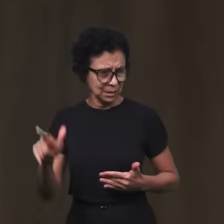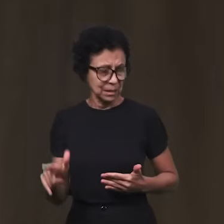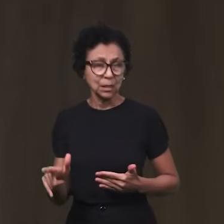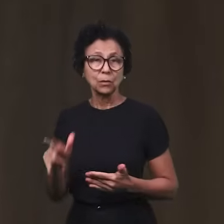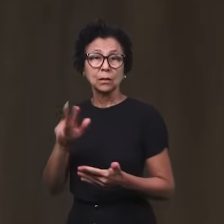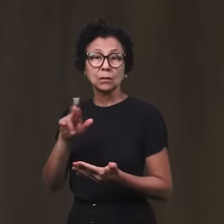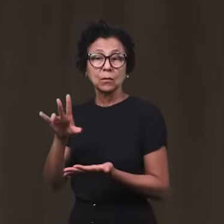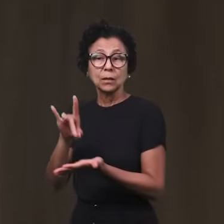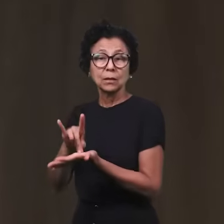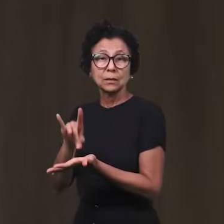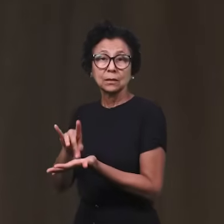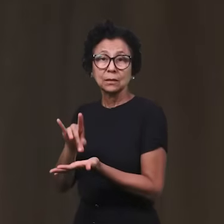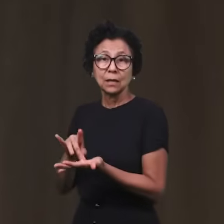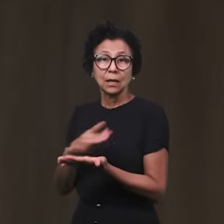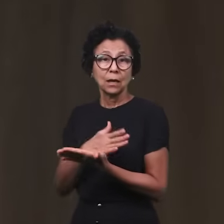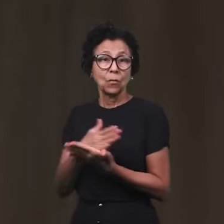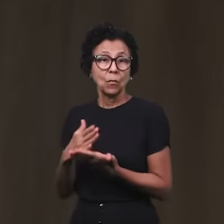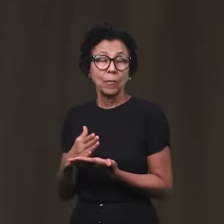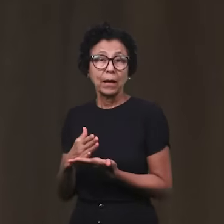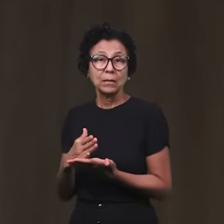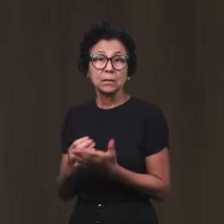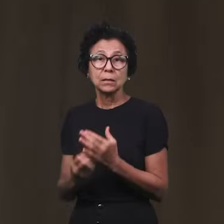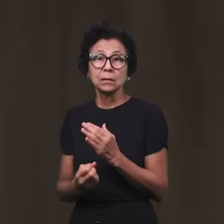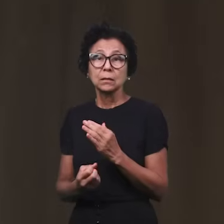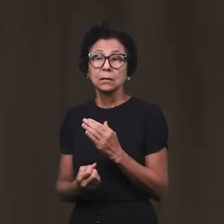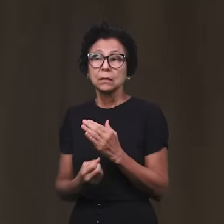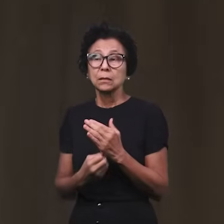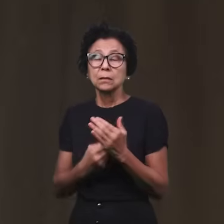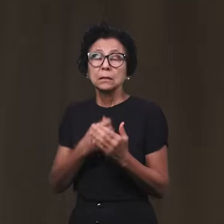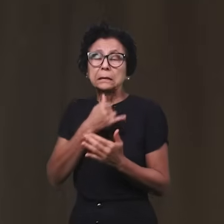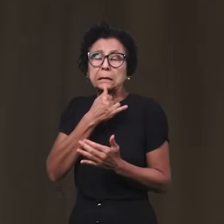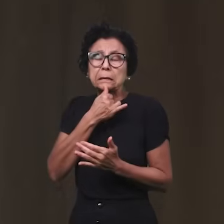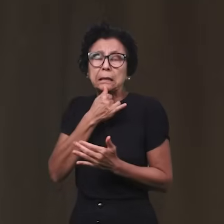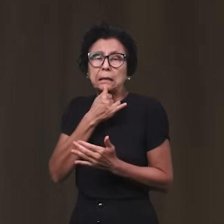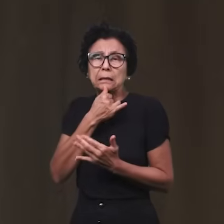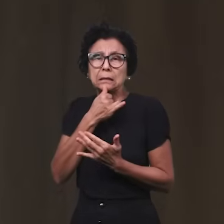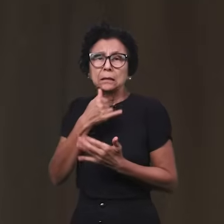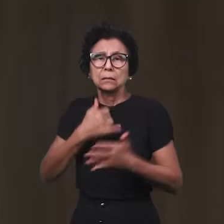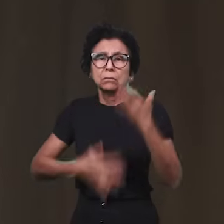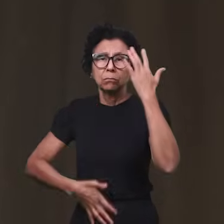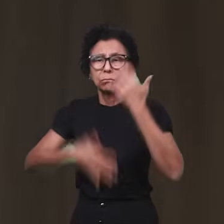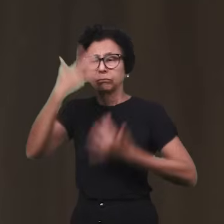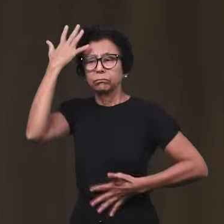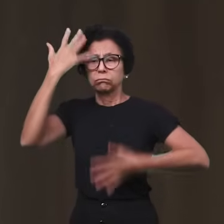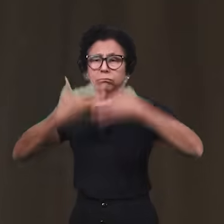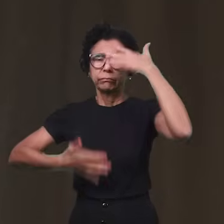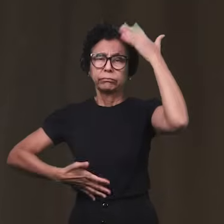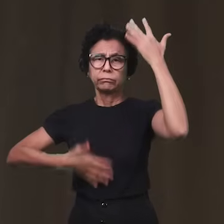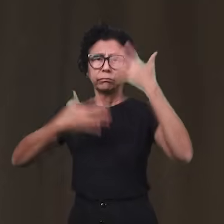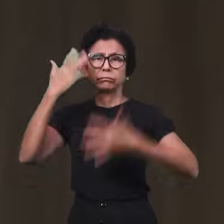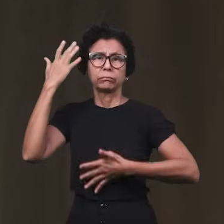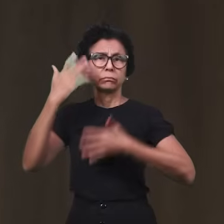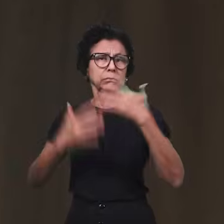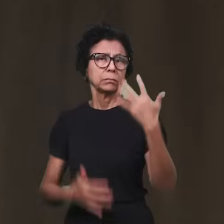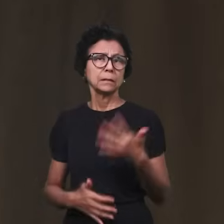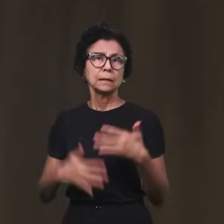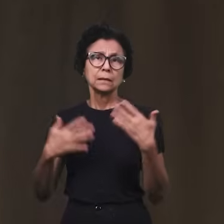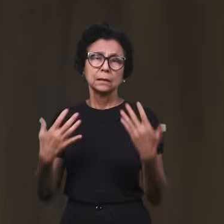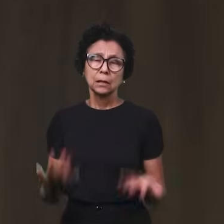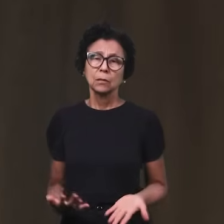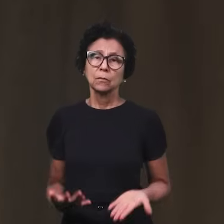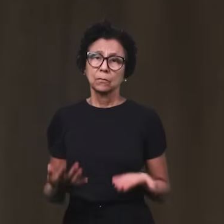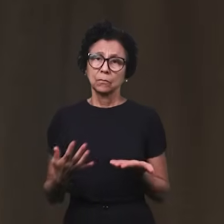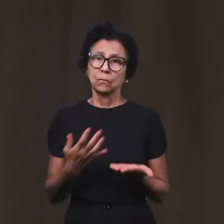realidade dela e começa a gerar uma frustração, uma tristeza que não deveria existir ali. É a aceitação de como você